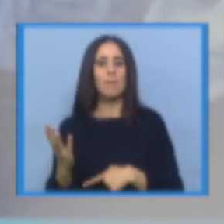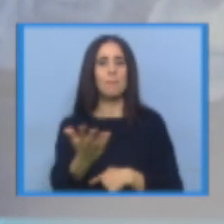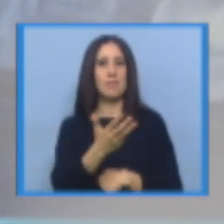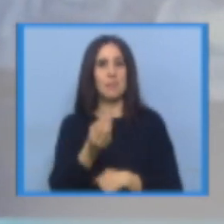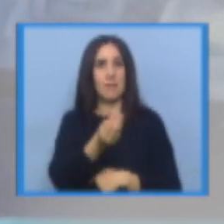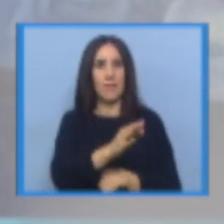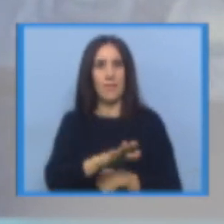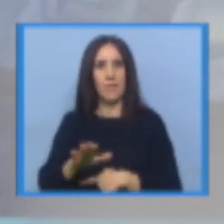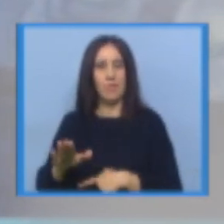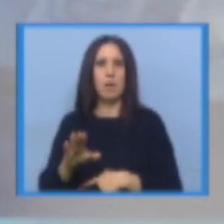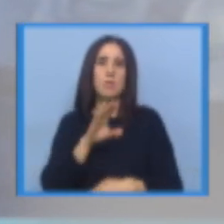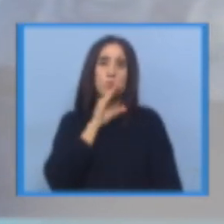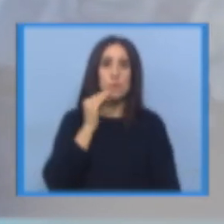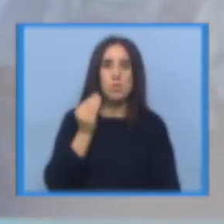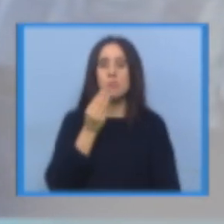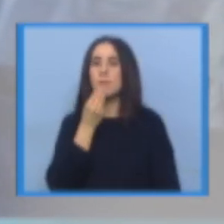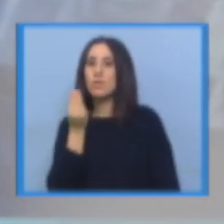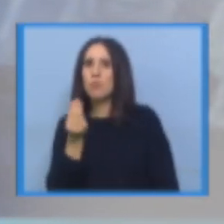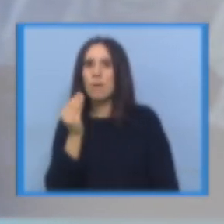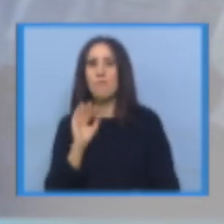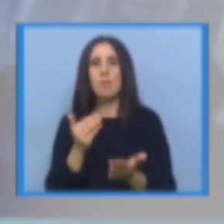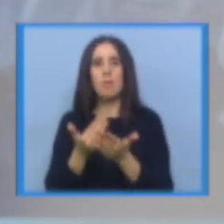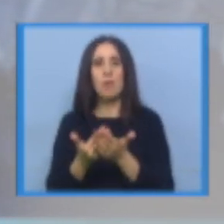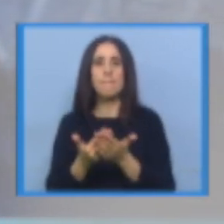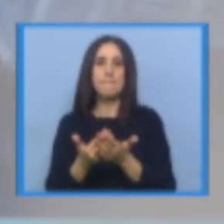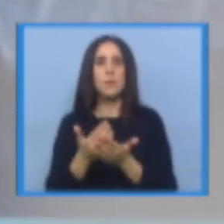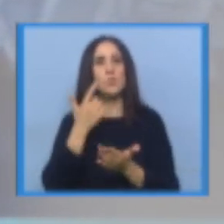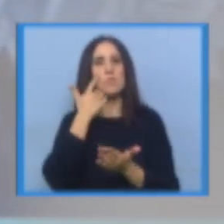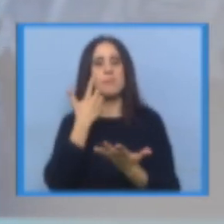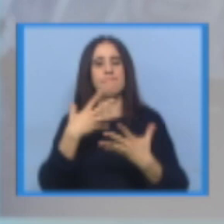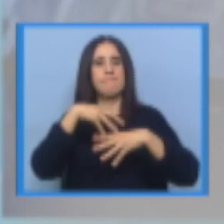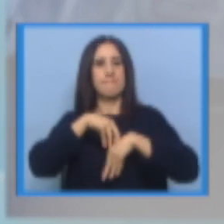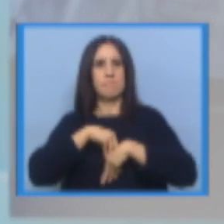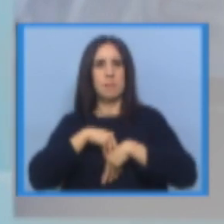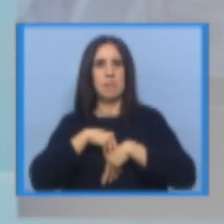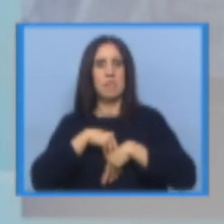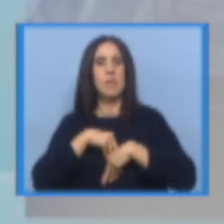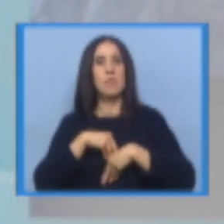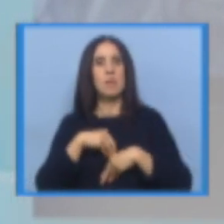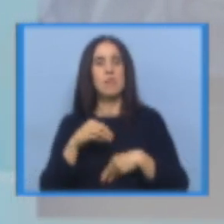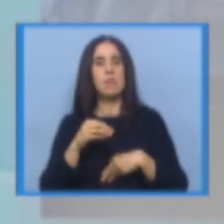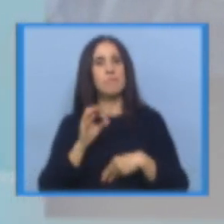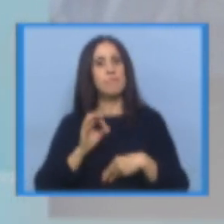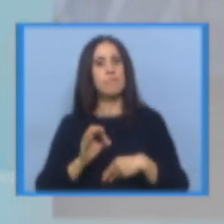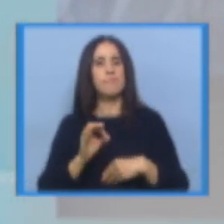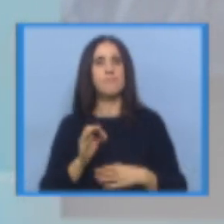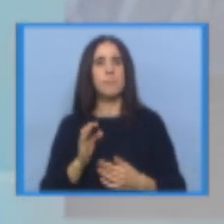crianças e adolescentes e jovens a aquisição de conhecimentos e uma